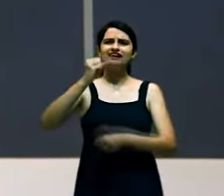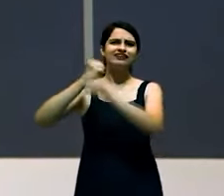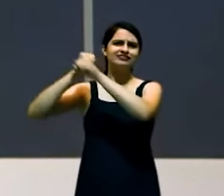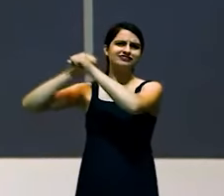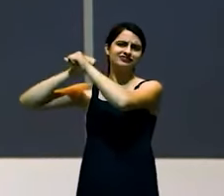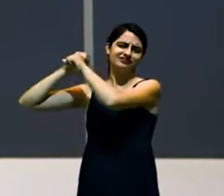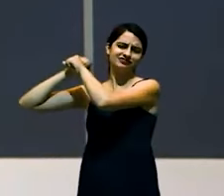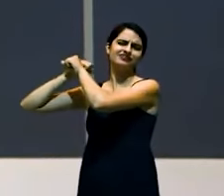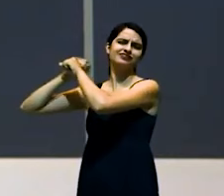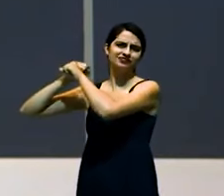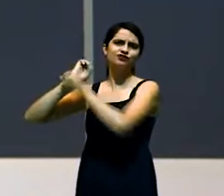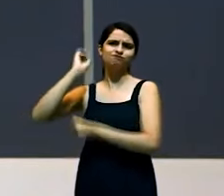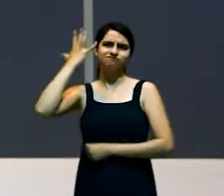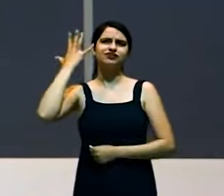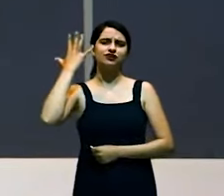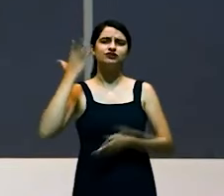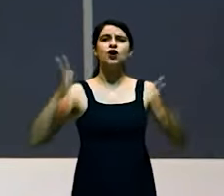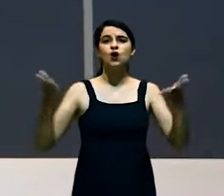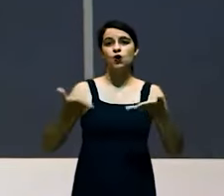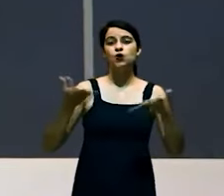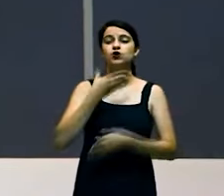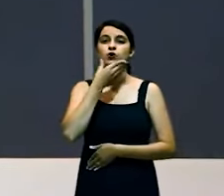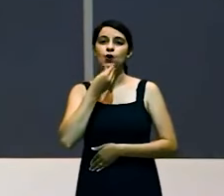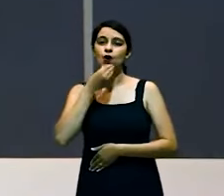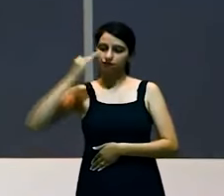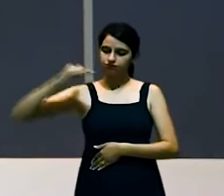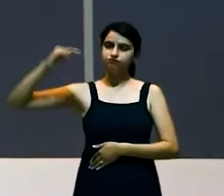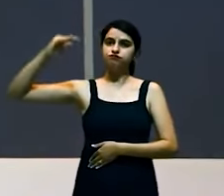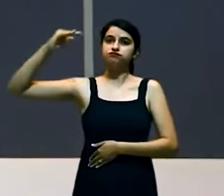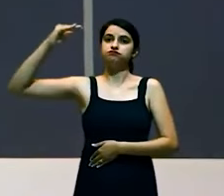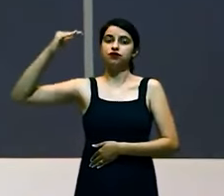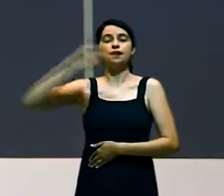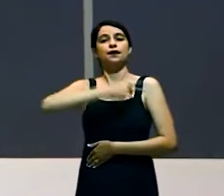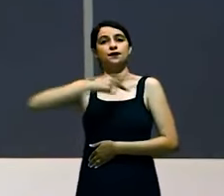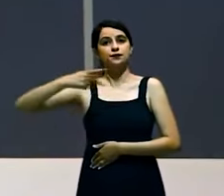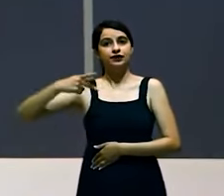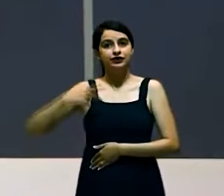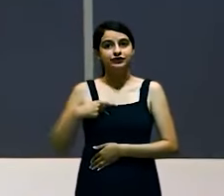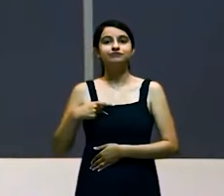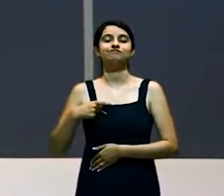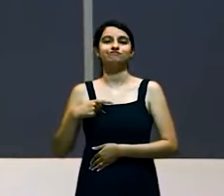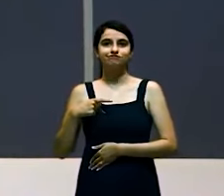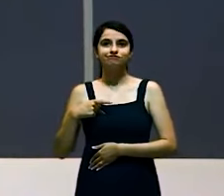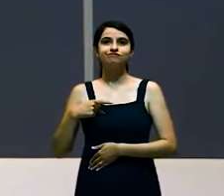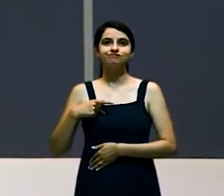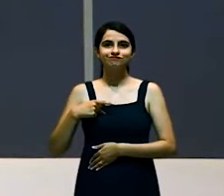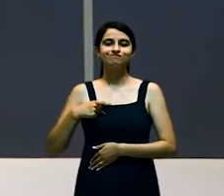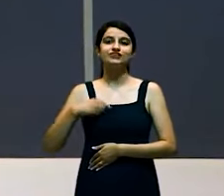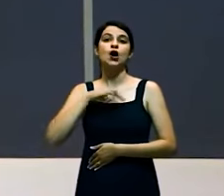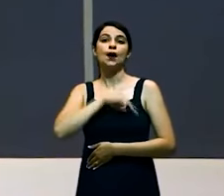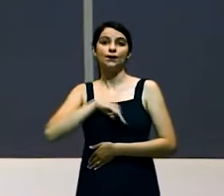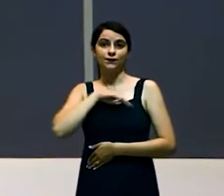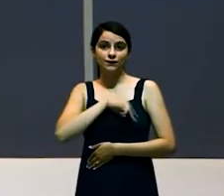um homem maduro, um profissional, um pastor, um missionário.